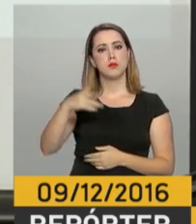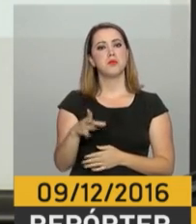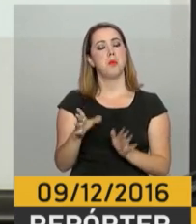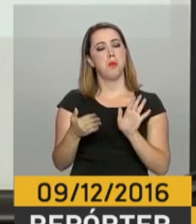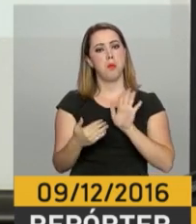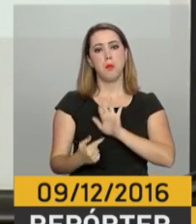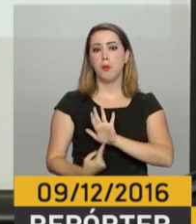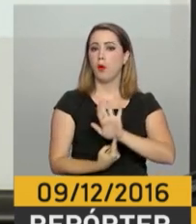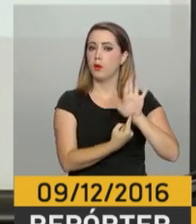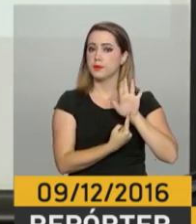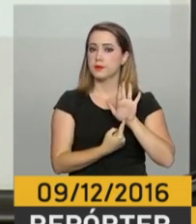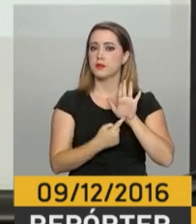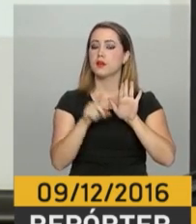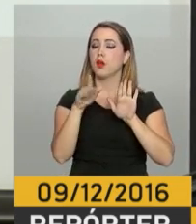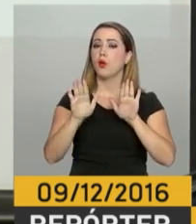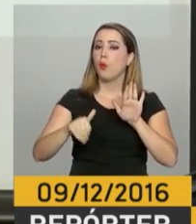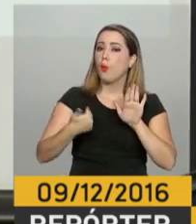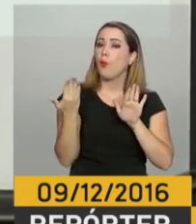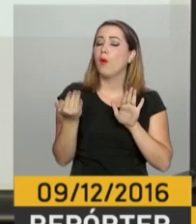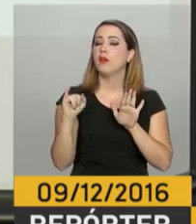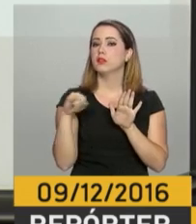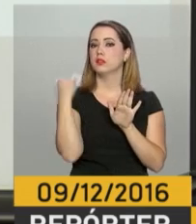solenidade. E como